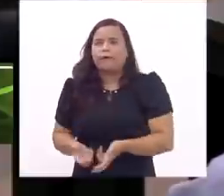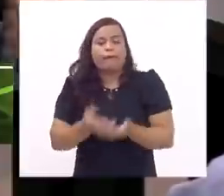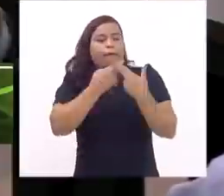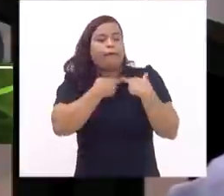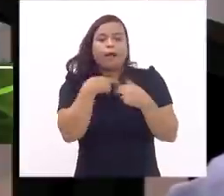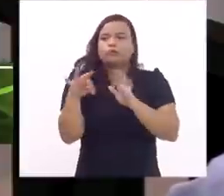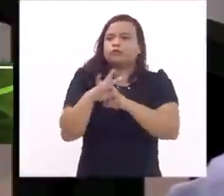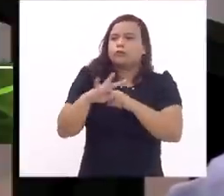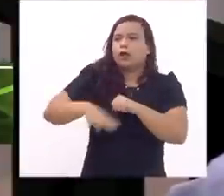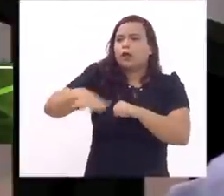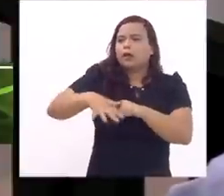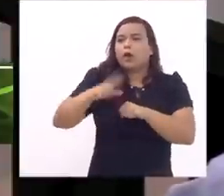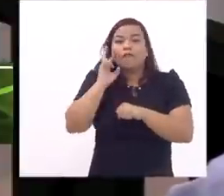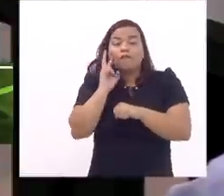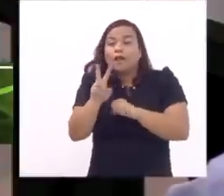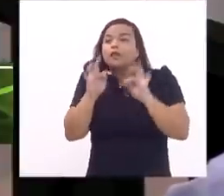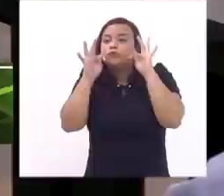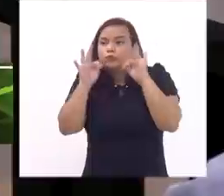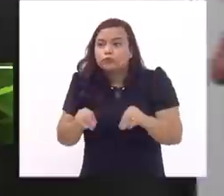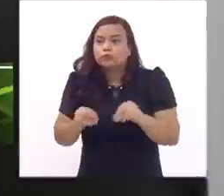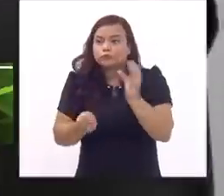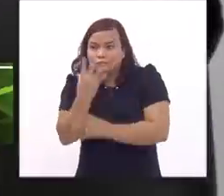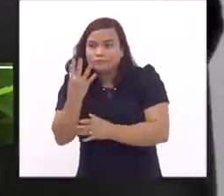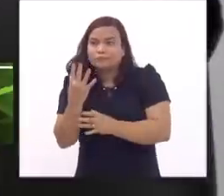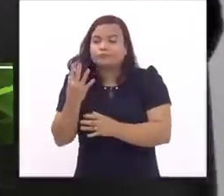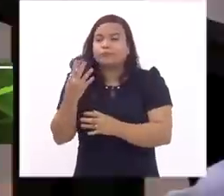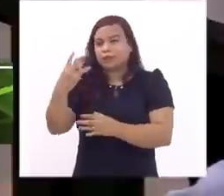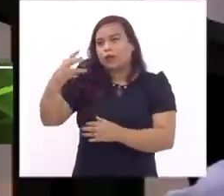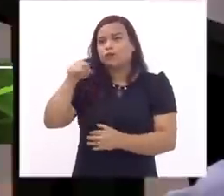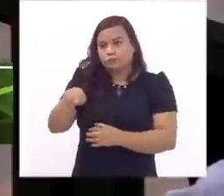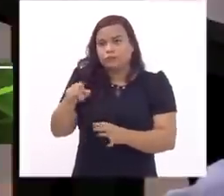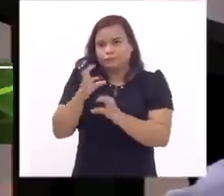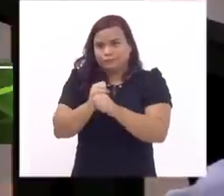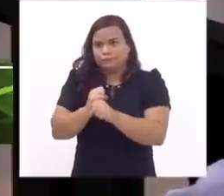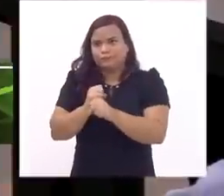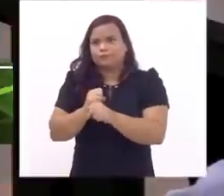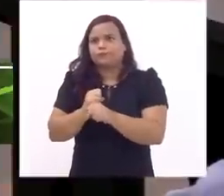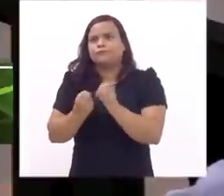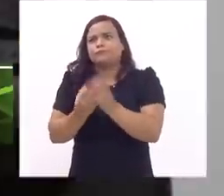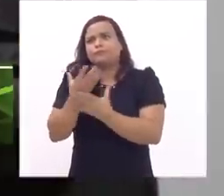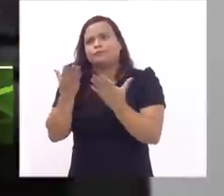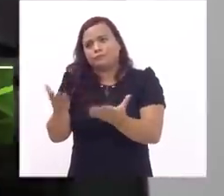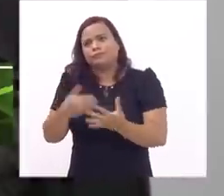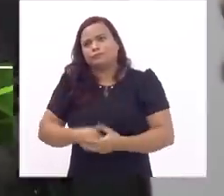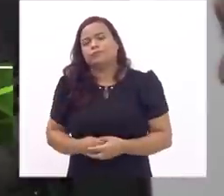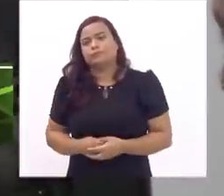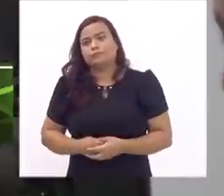todo esse escopo dos 3 mil, a gente constrói em cima disso. Essa medida não foi proposta sendo autorizativo, agora. Por favor. Sim, mas